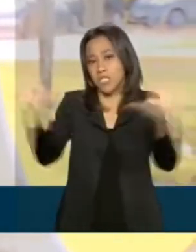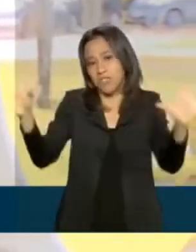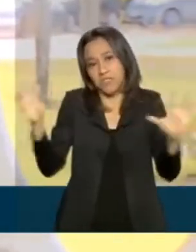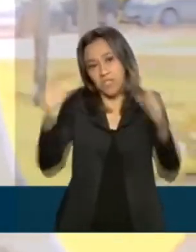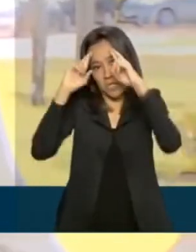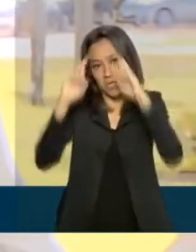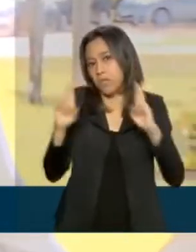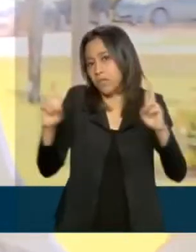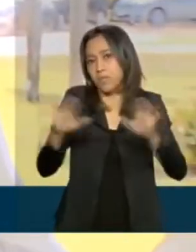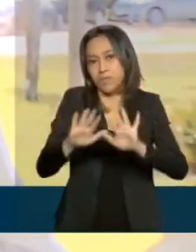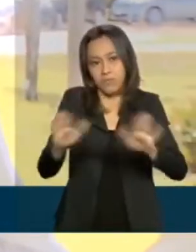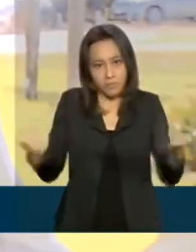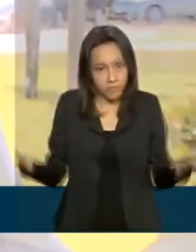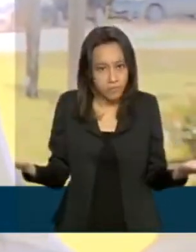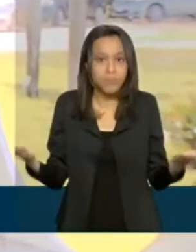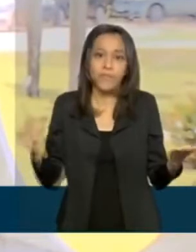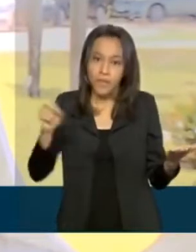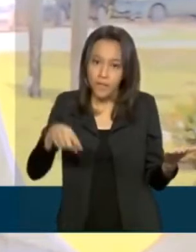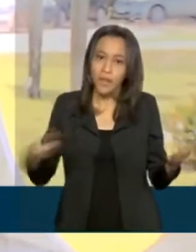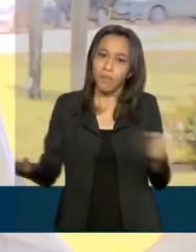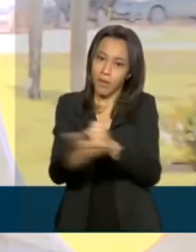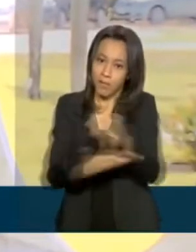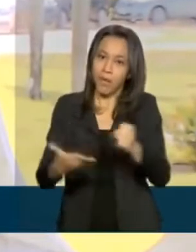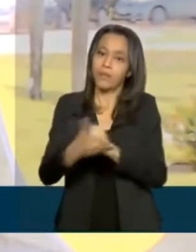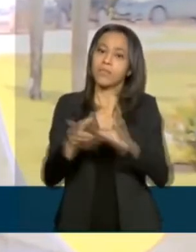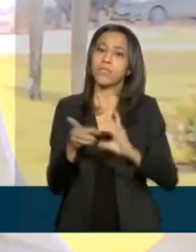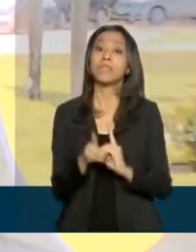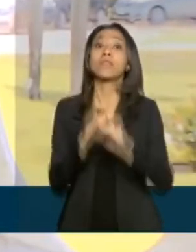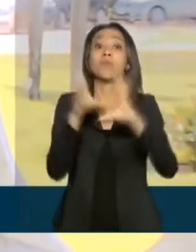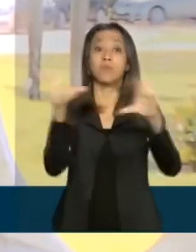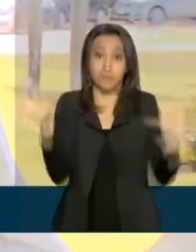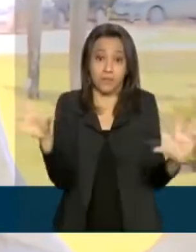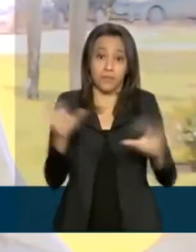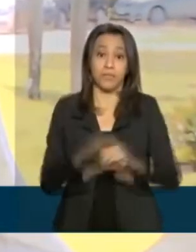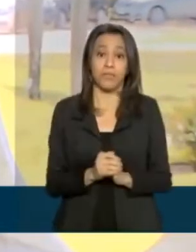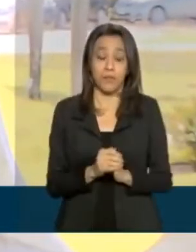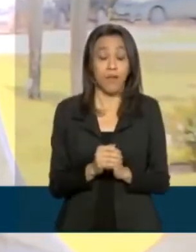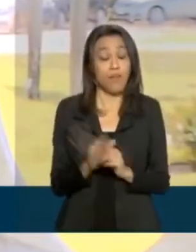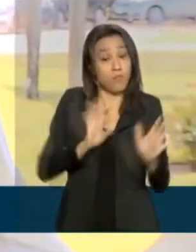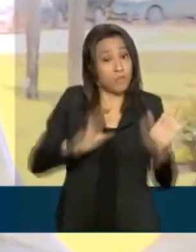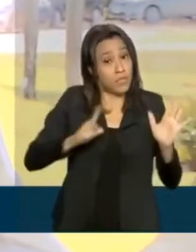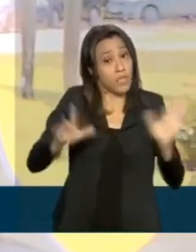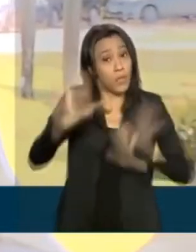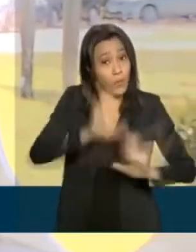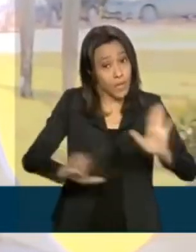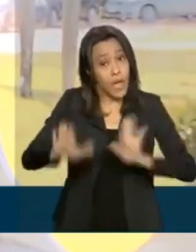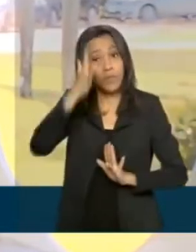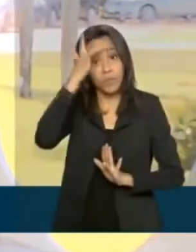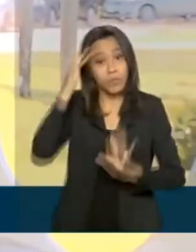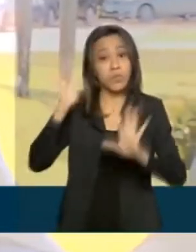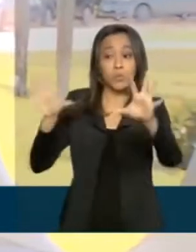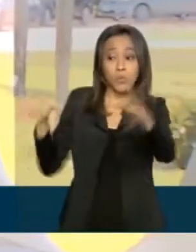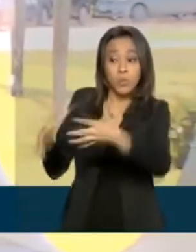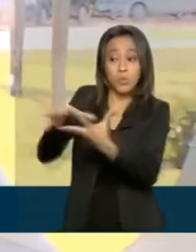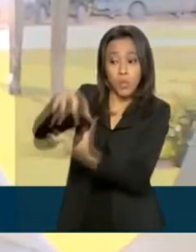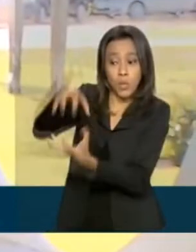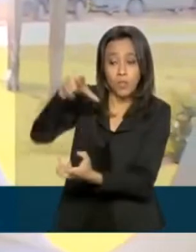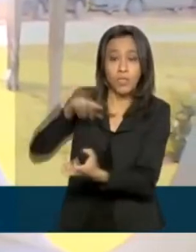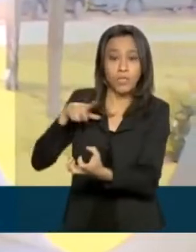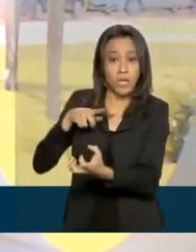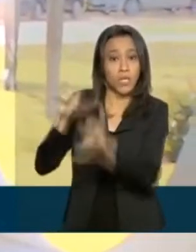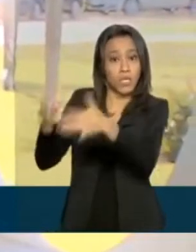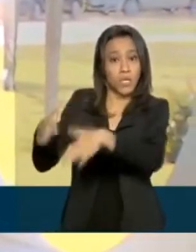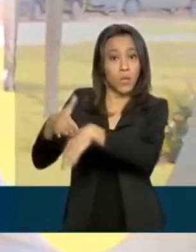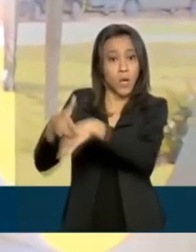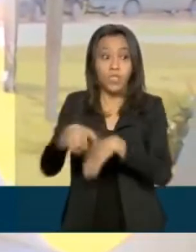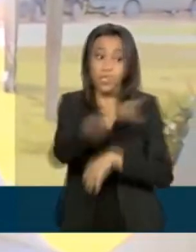a entendemos como um dos pilares da nossa democracia. Então, vamos tomar cuidado, especial com os mais idosos, que têm comorbidade. Os